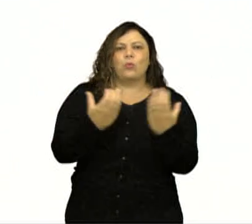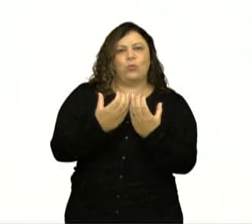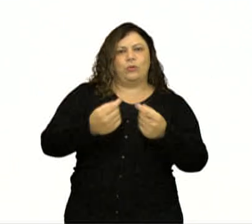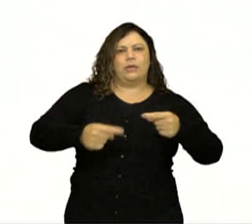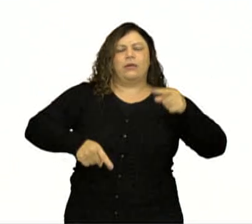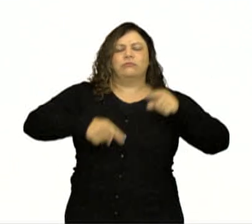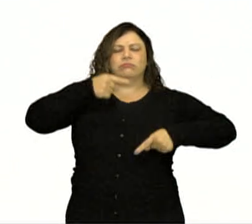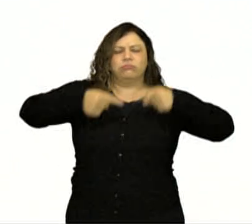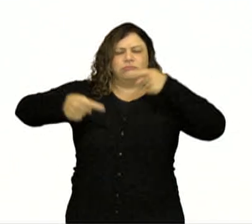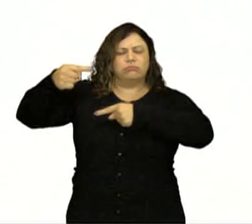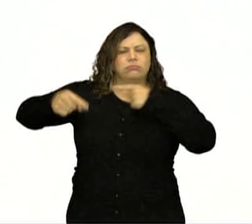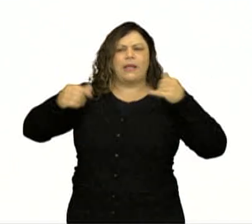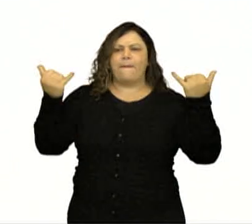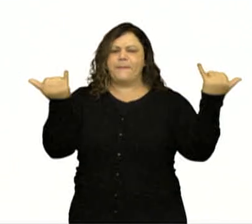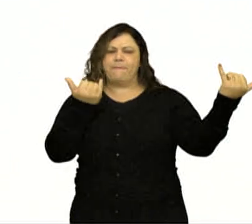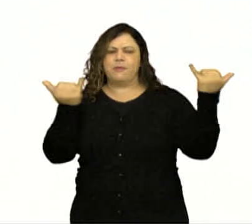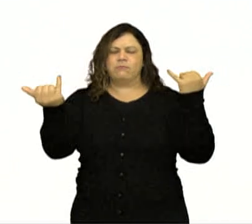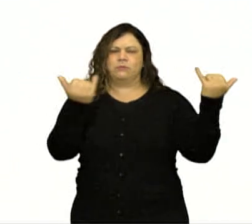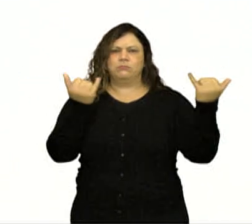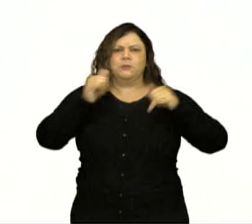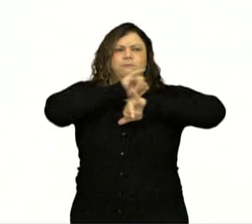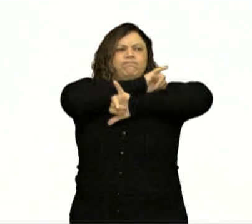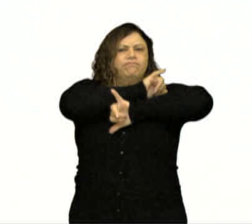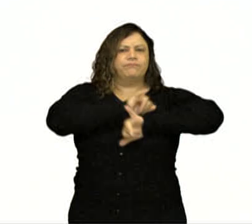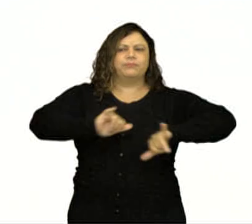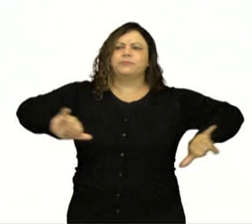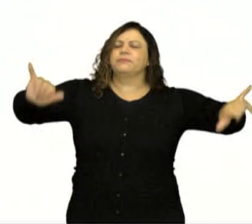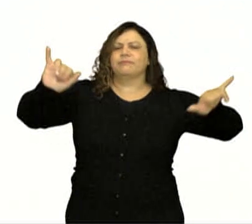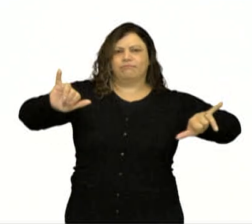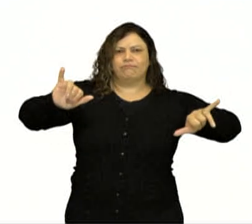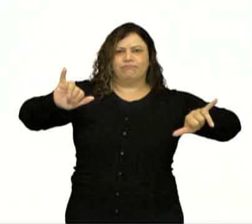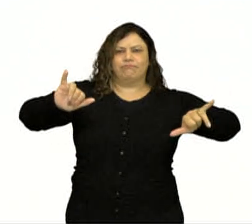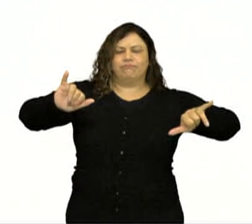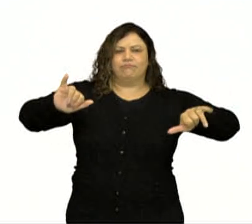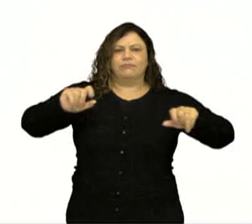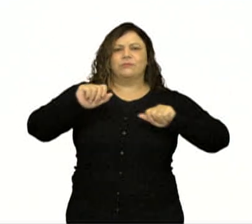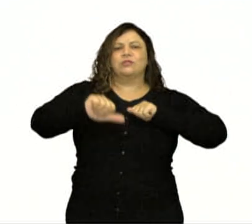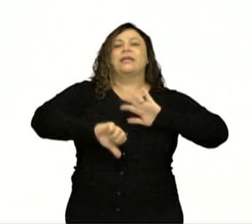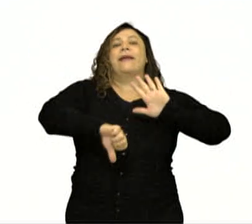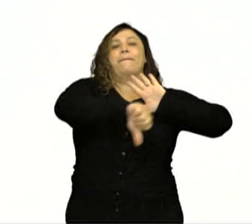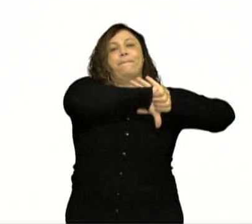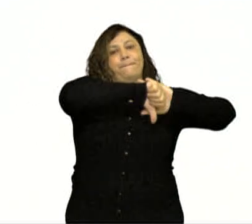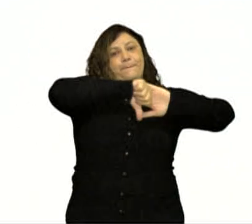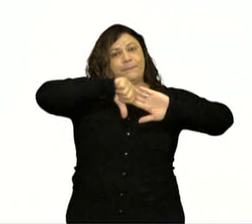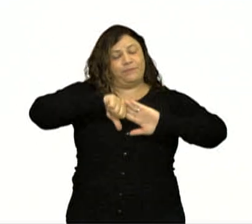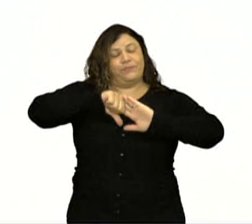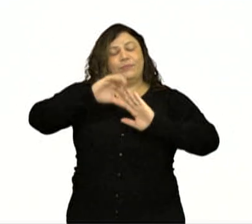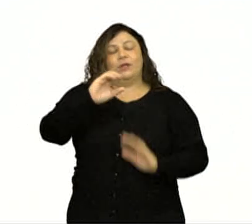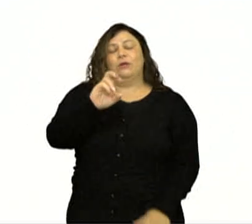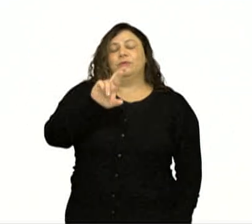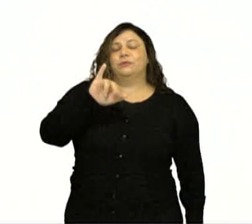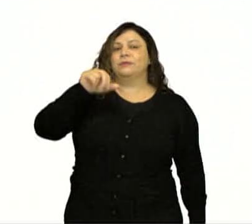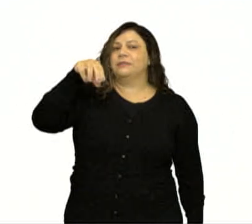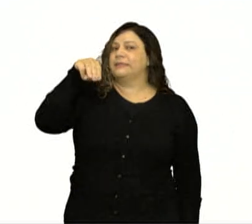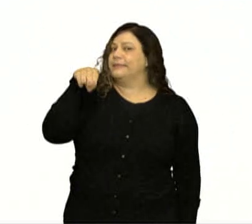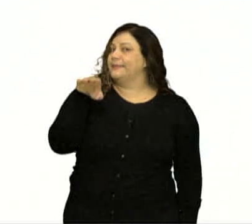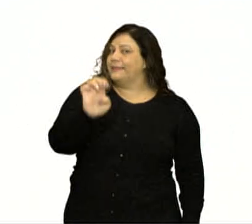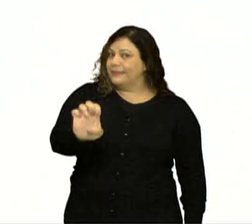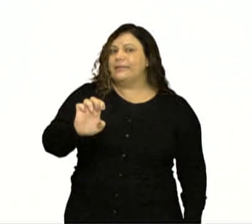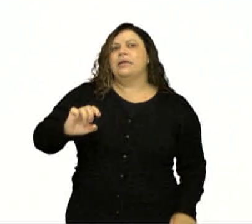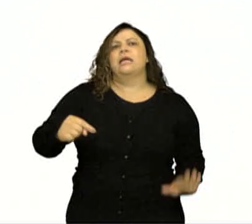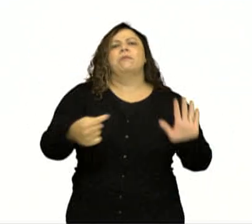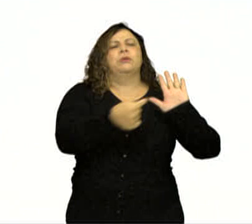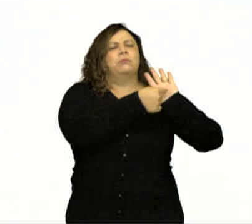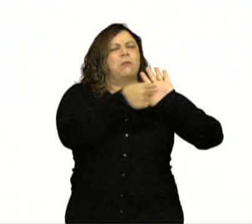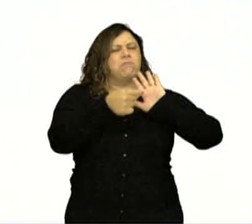os crimes cometidos por Joseph Stalin. Então aí, pouco menos de 3 anos aí depois de sua morte, cerca de 3 anos